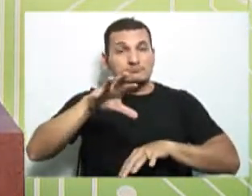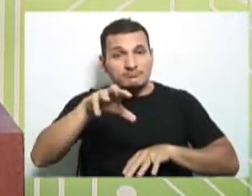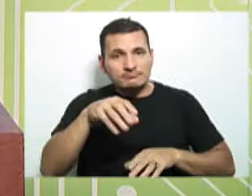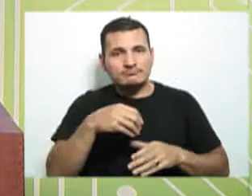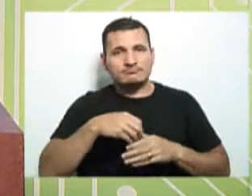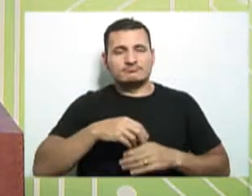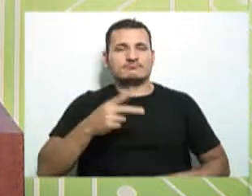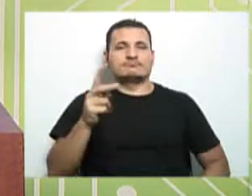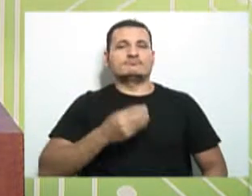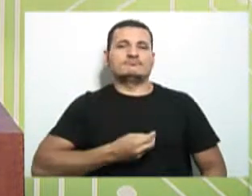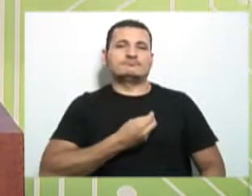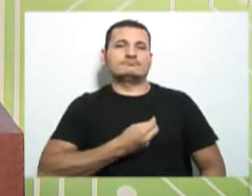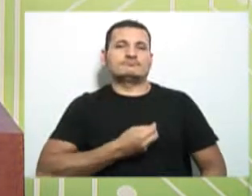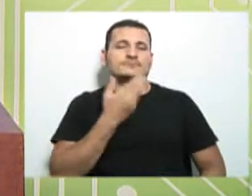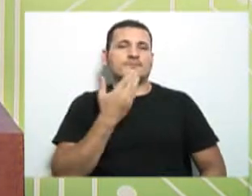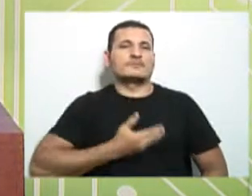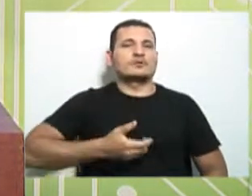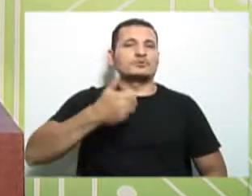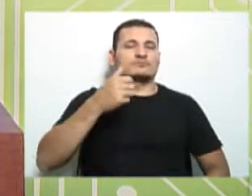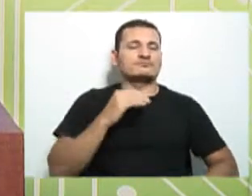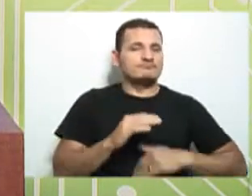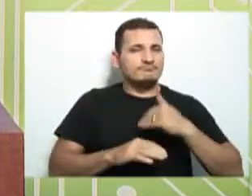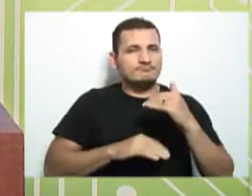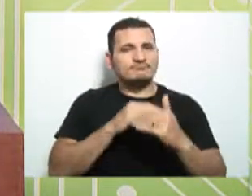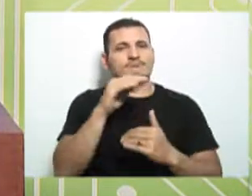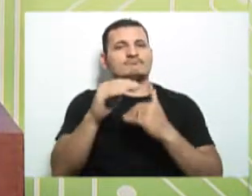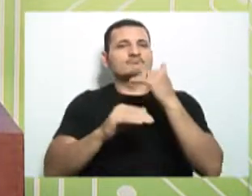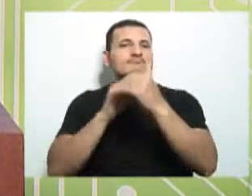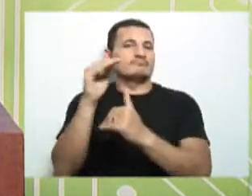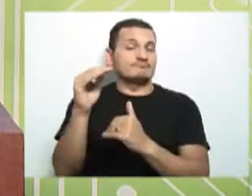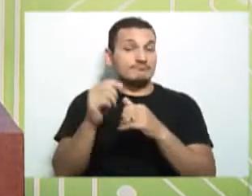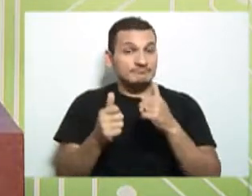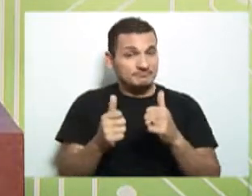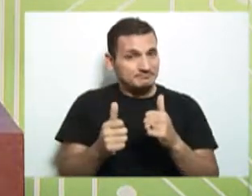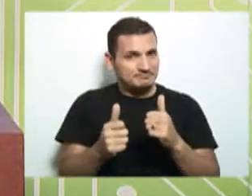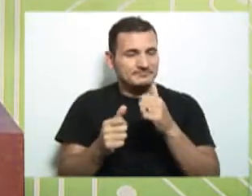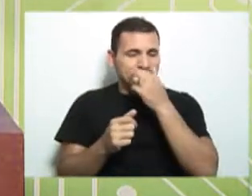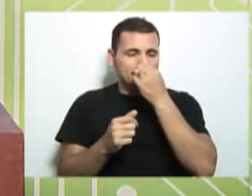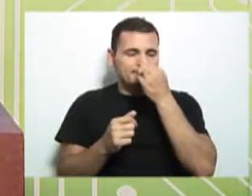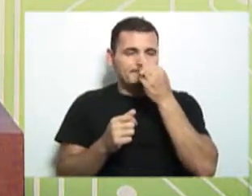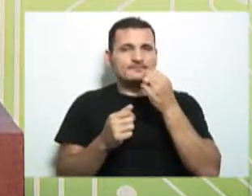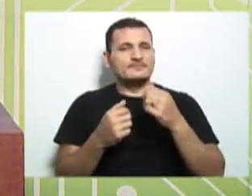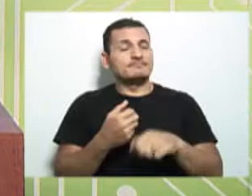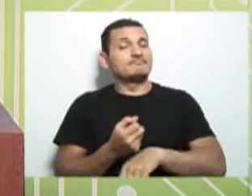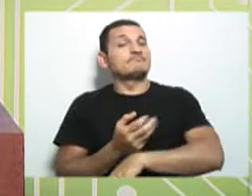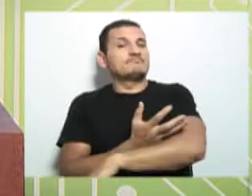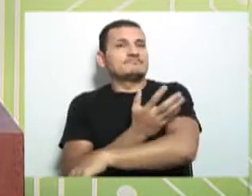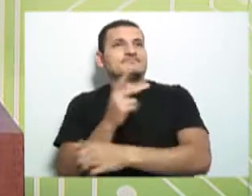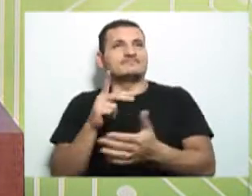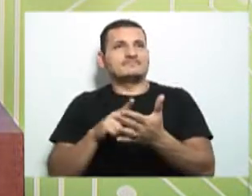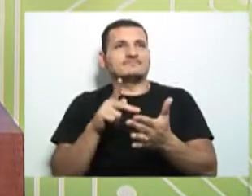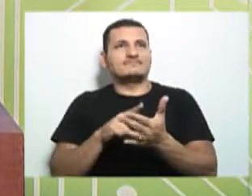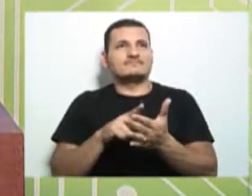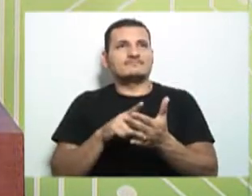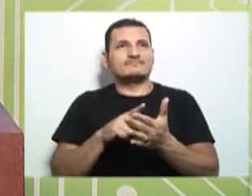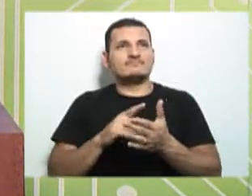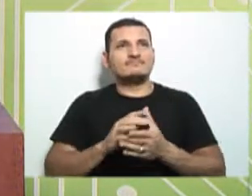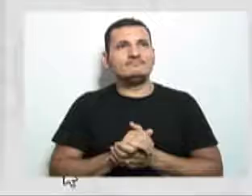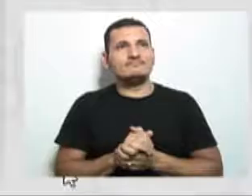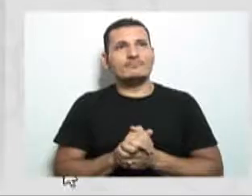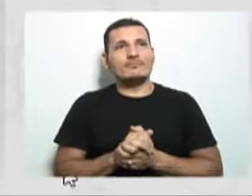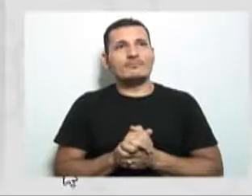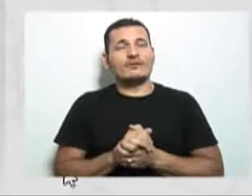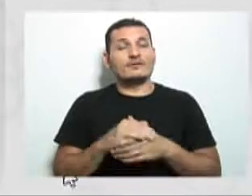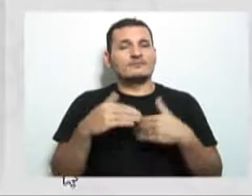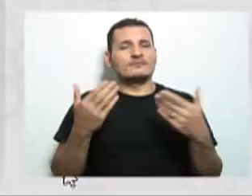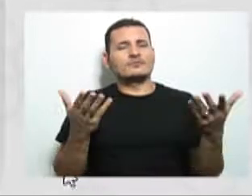para melhor crescer, para melhor evoluir, tá bom? E olha, tô muito emocionado mesmo, hein? Mas vamos lá, o que está acontecendo aqui no